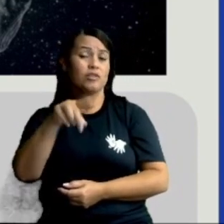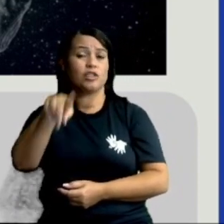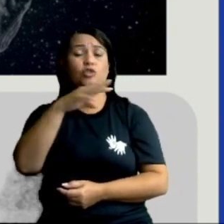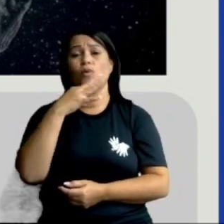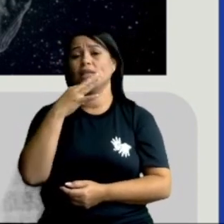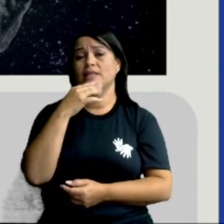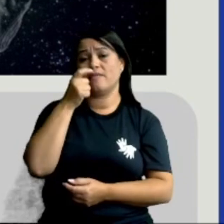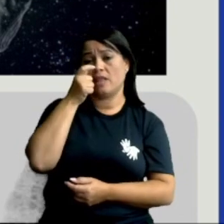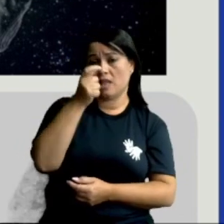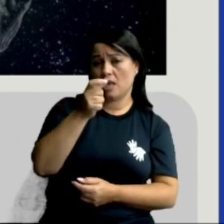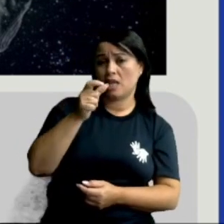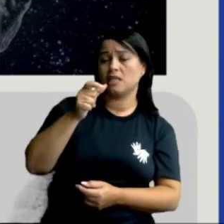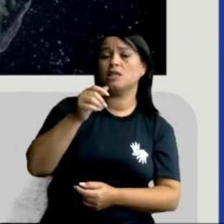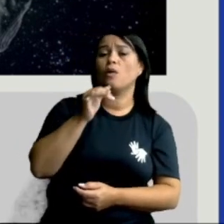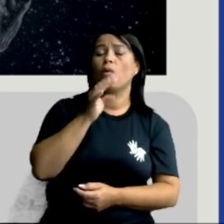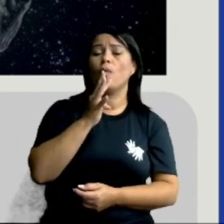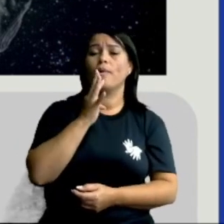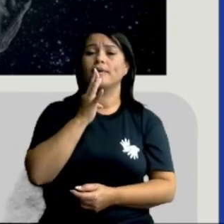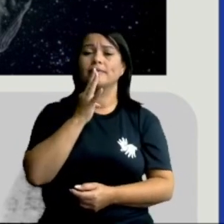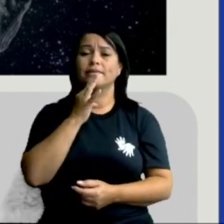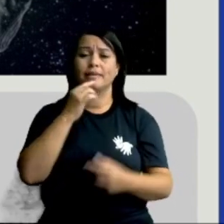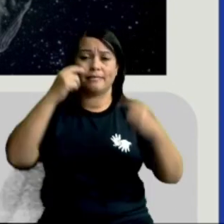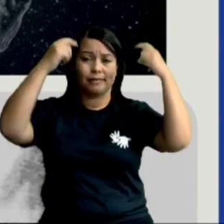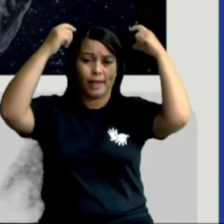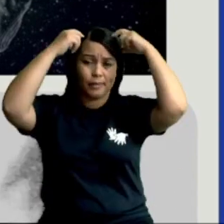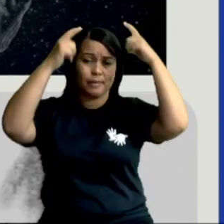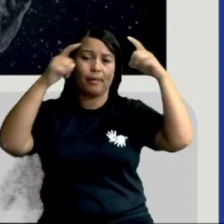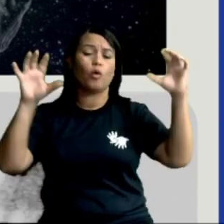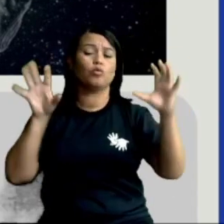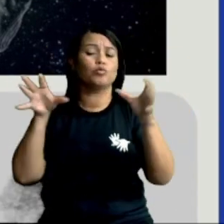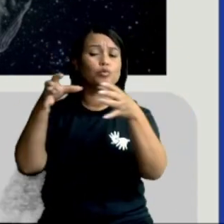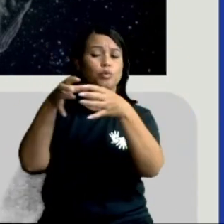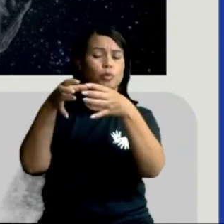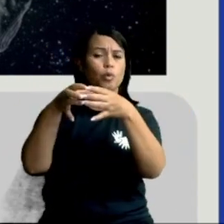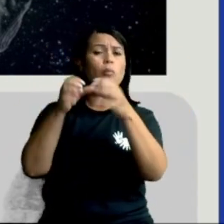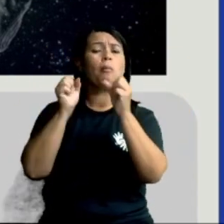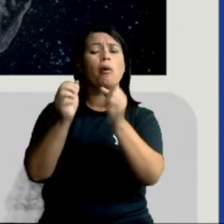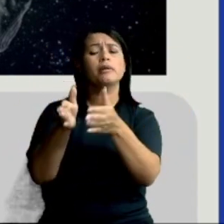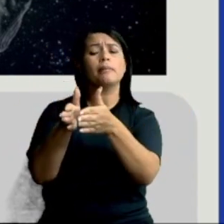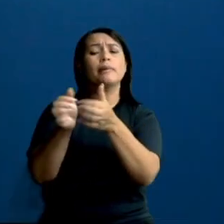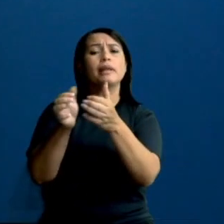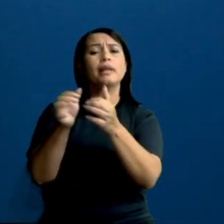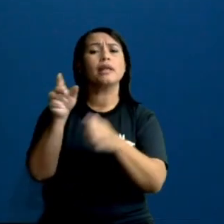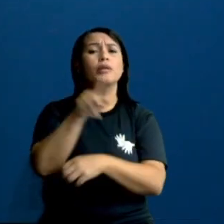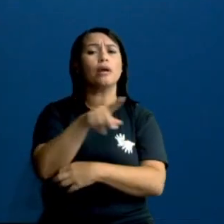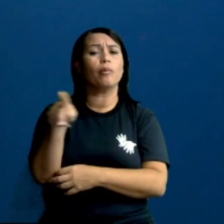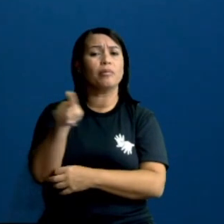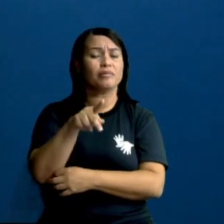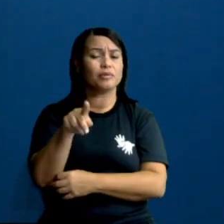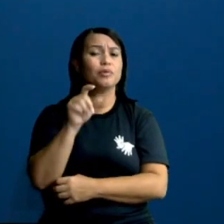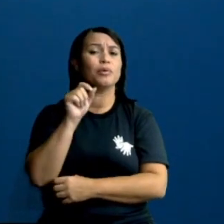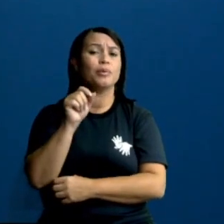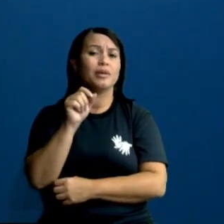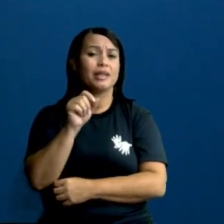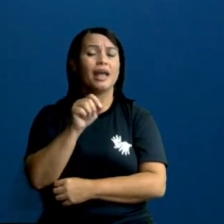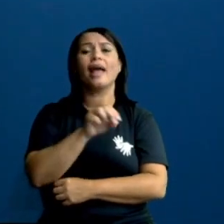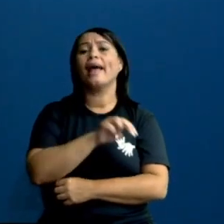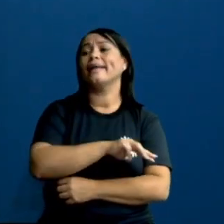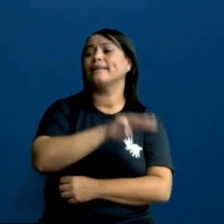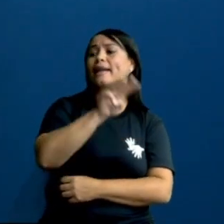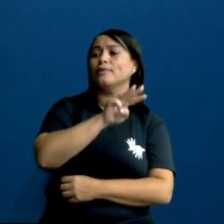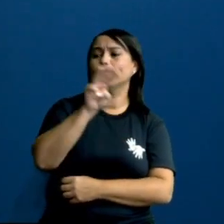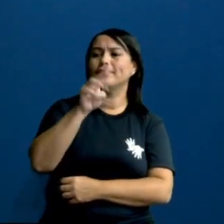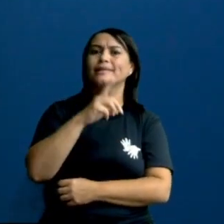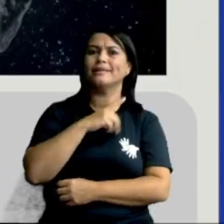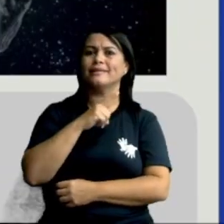lendas, certo? Dessa constelação, solicita seu professor que acesse o link que está aqui